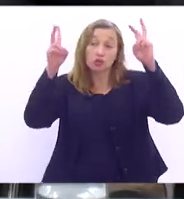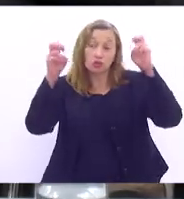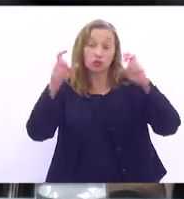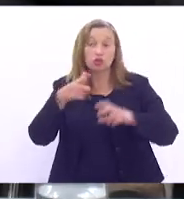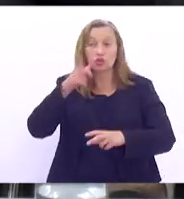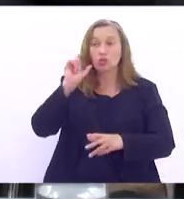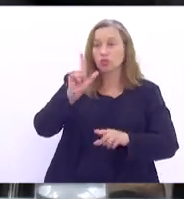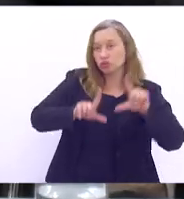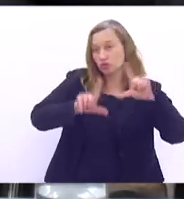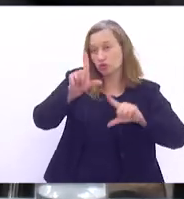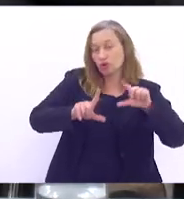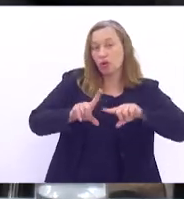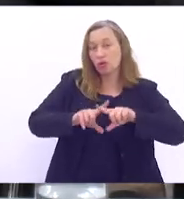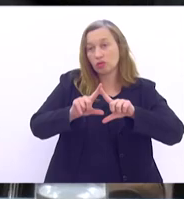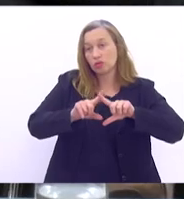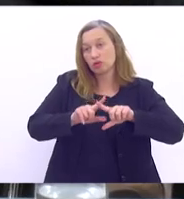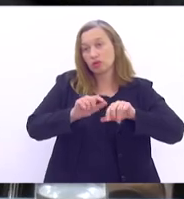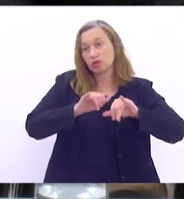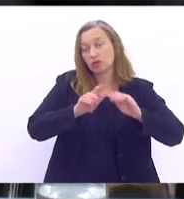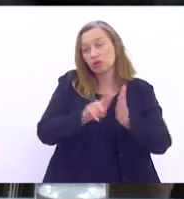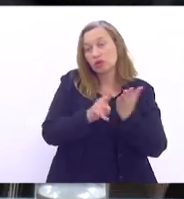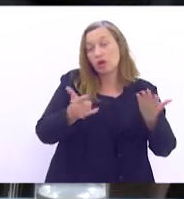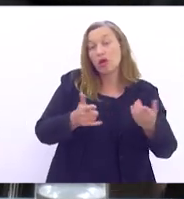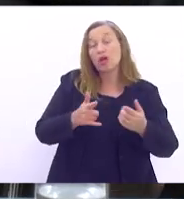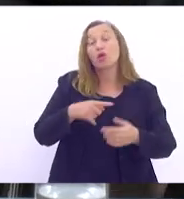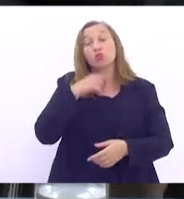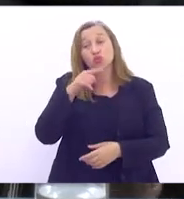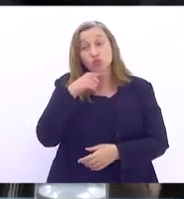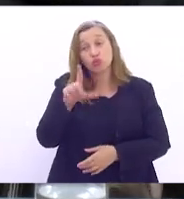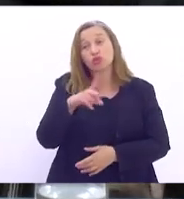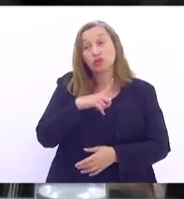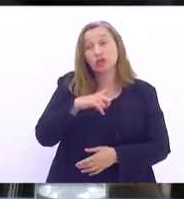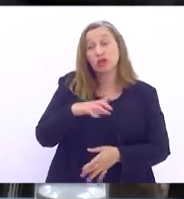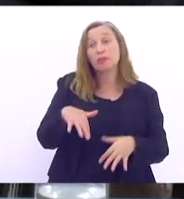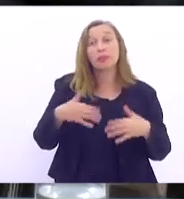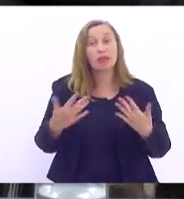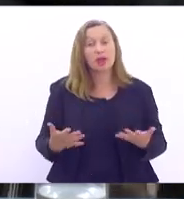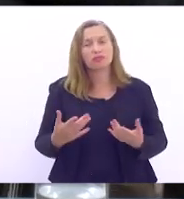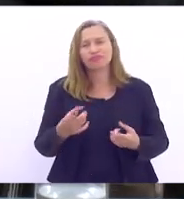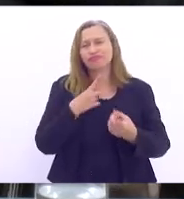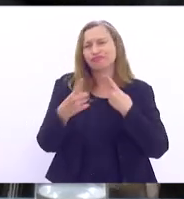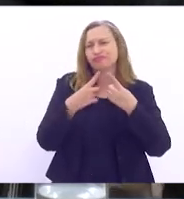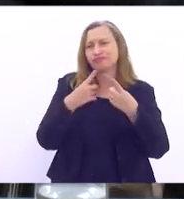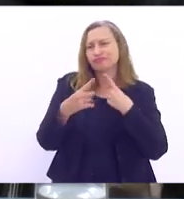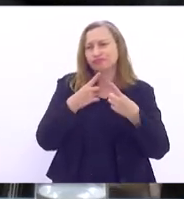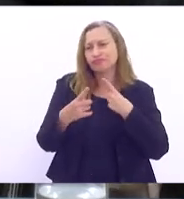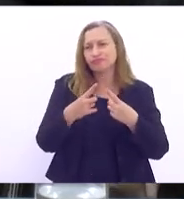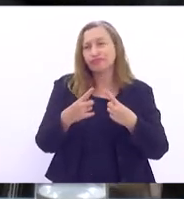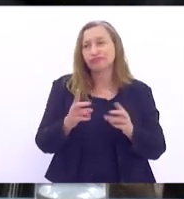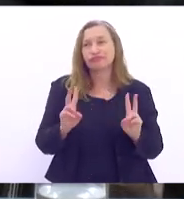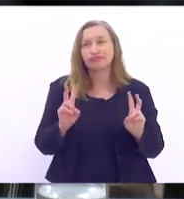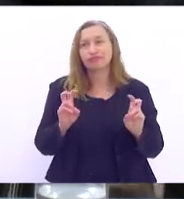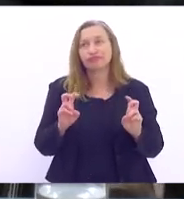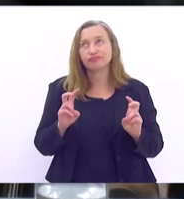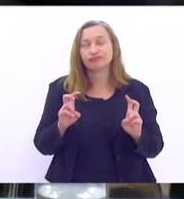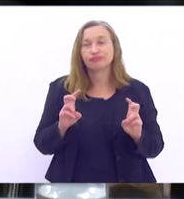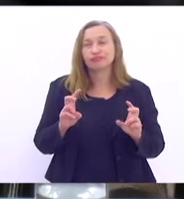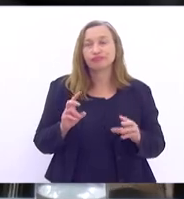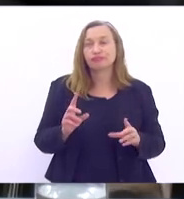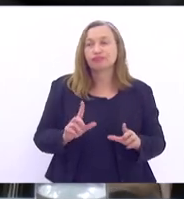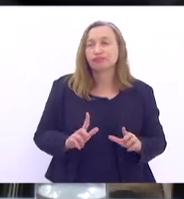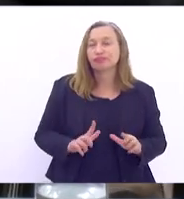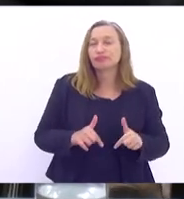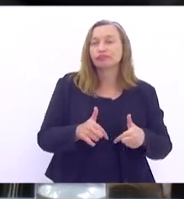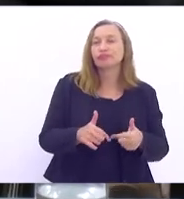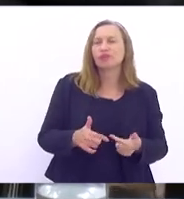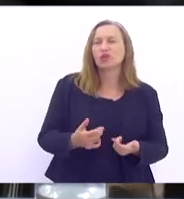tenho muitas dúvidas, né, sobre o mérito. E aqui a gente não está discutindo, né, especificamente a forma.